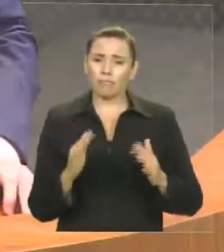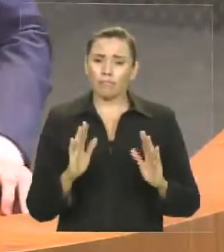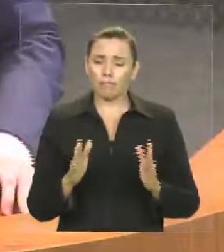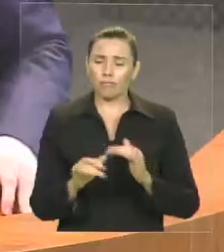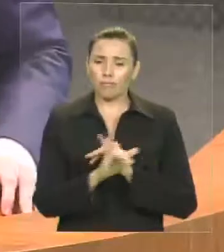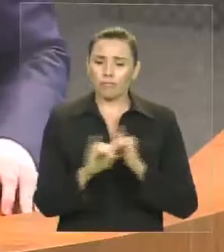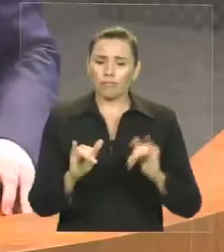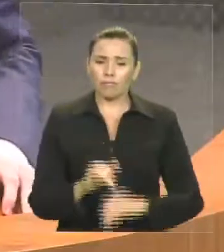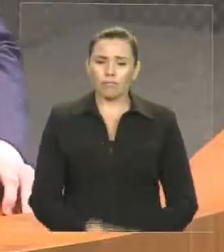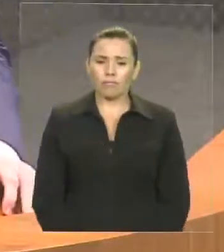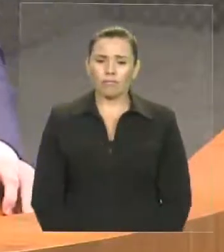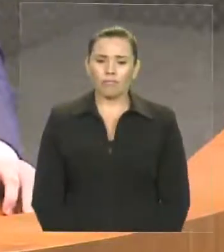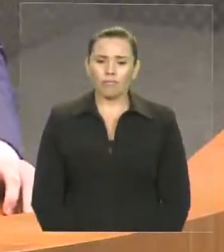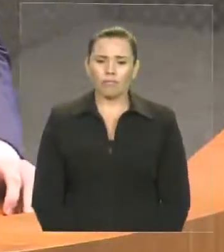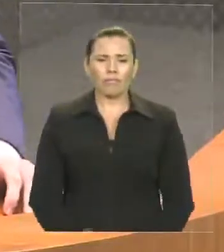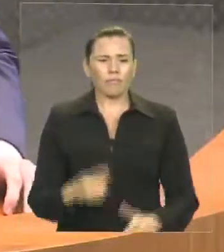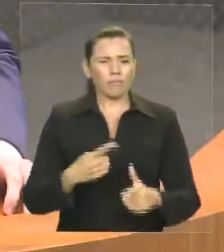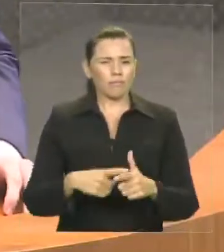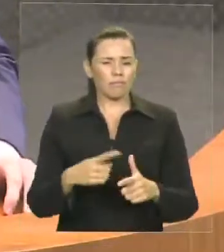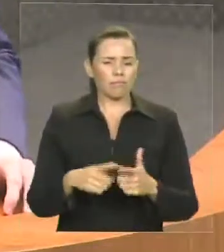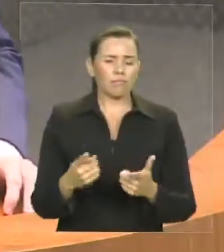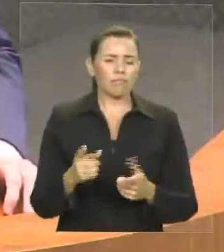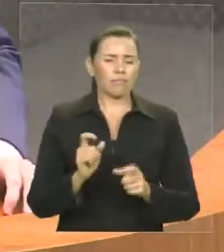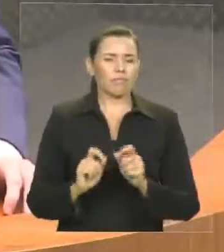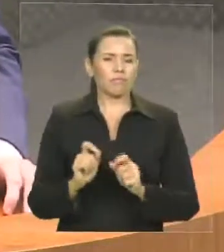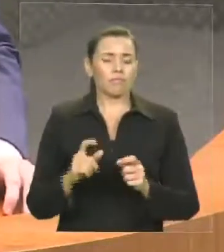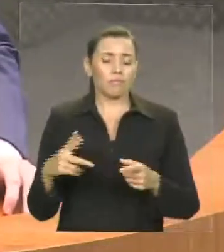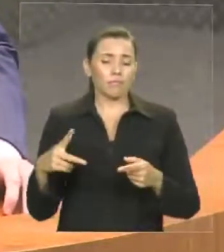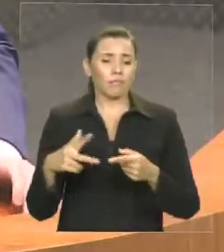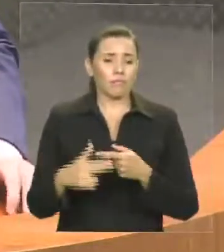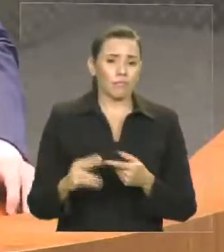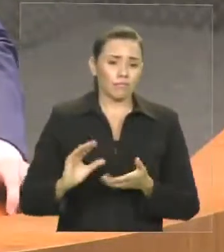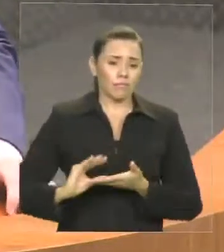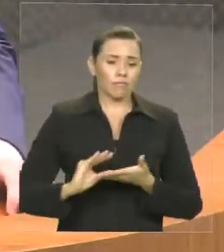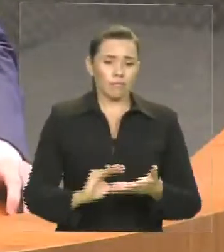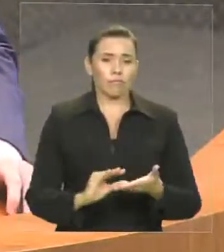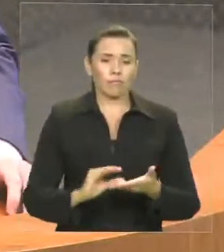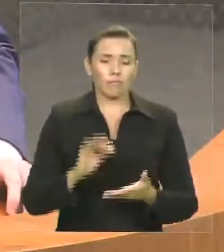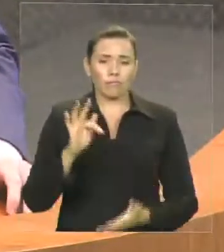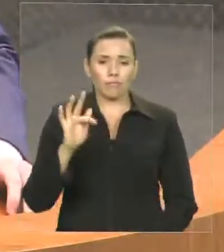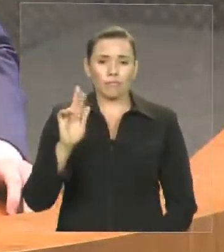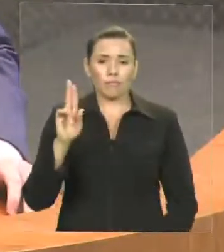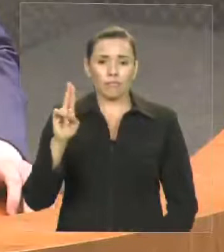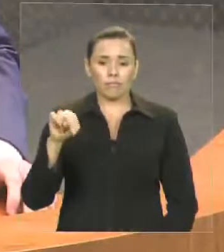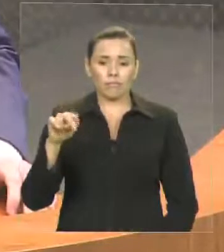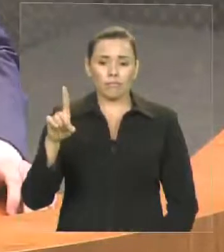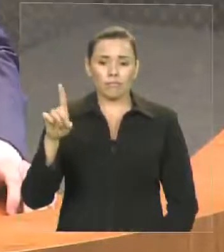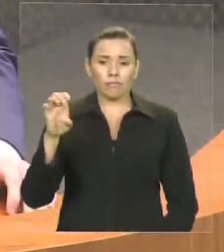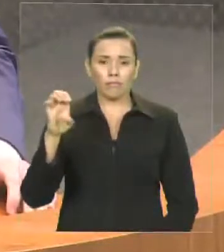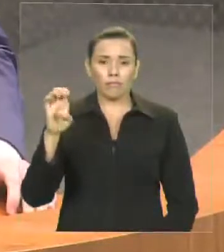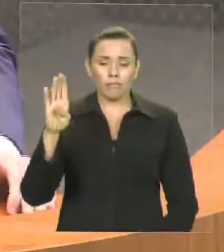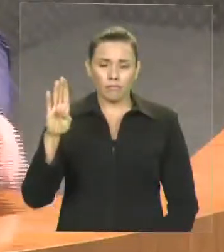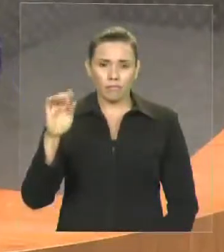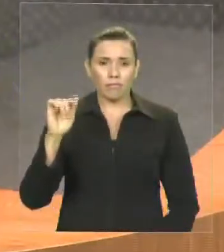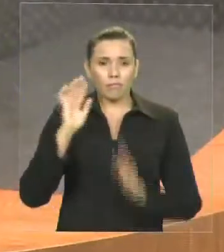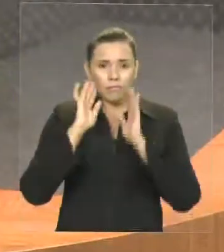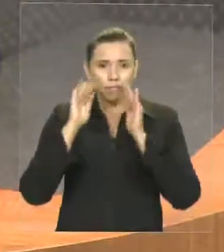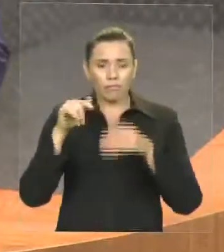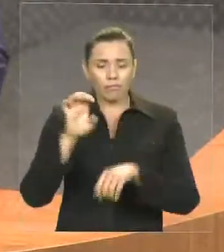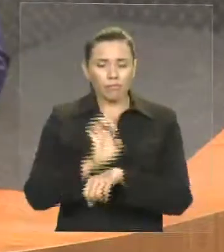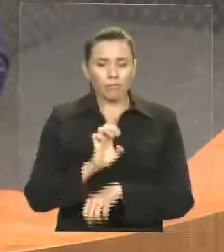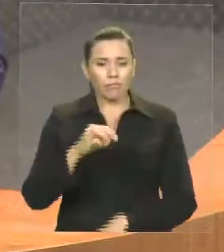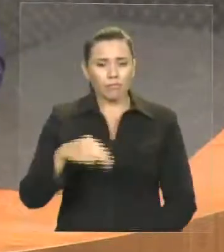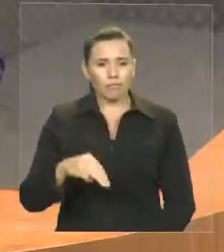esse iminente corte nos repasses do Fundeb para o estado do Maranhão e outros estados. Mas me